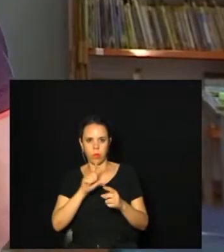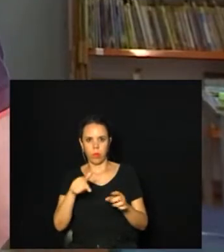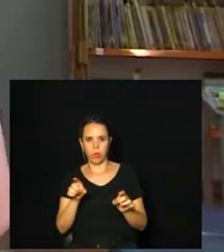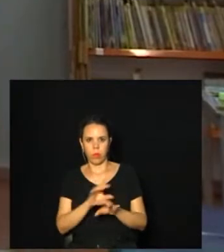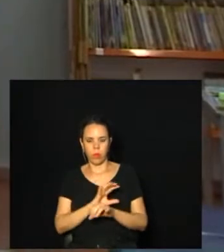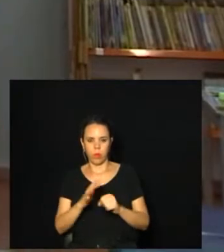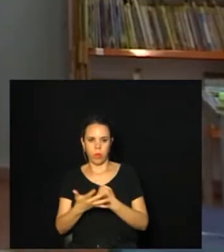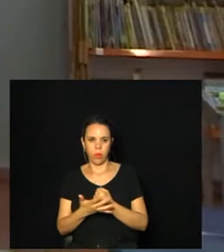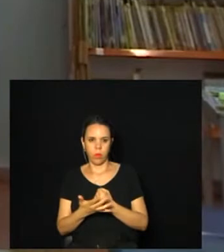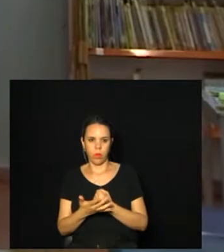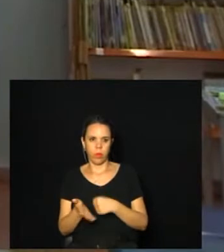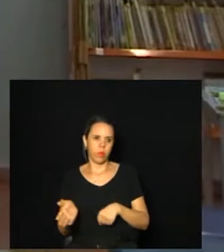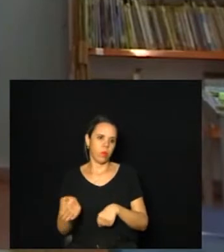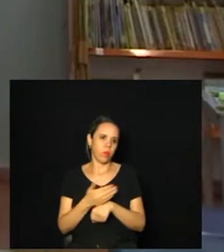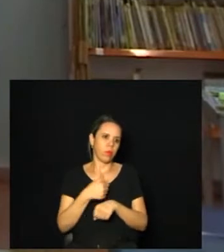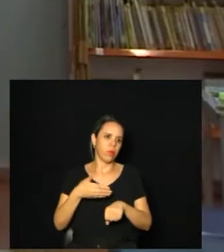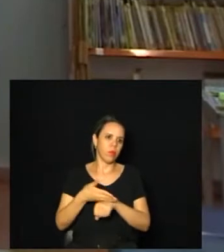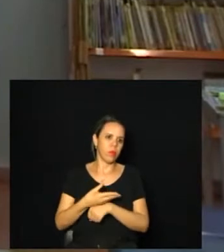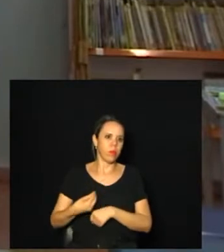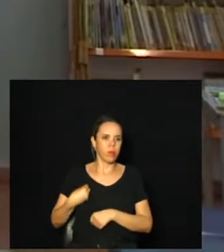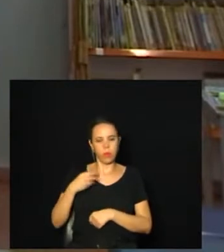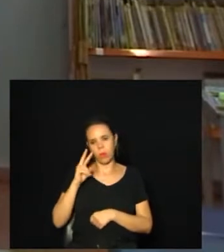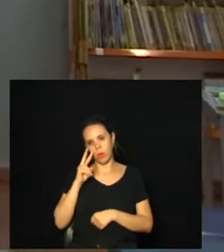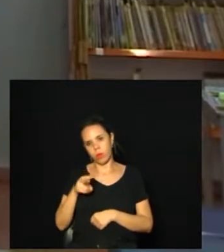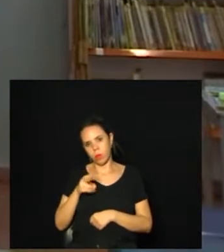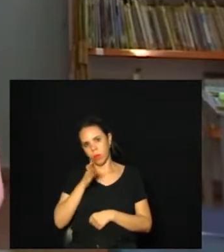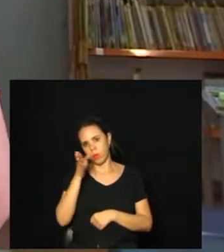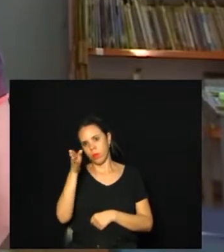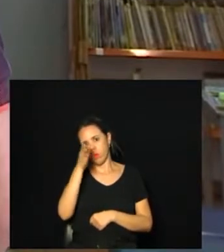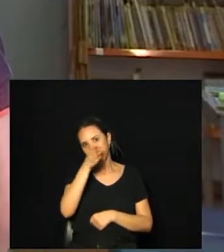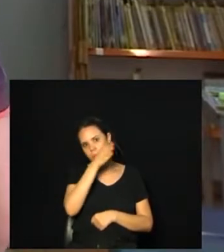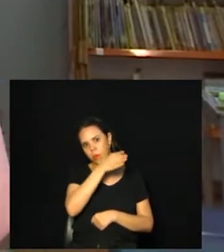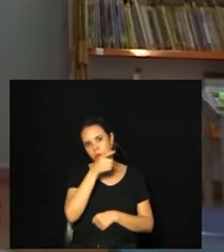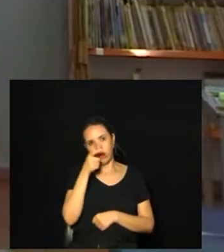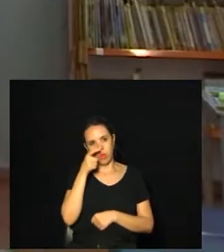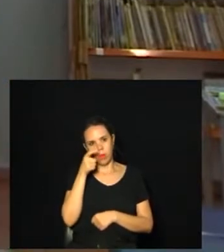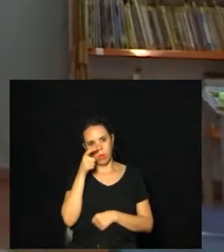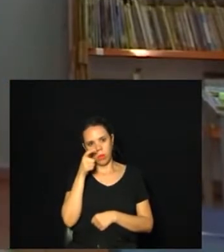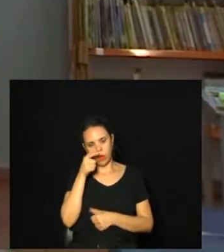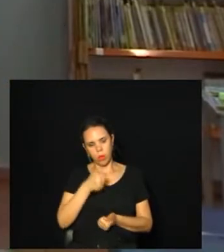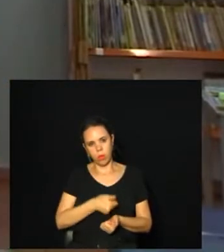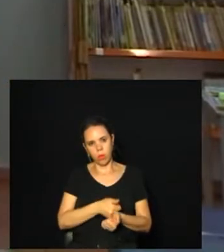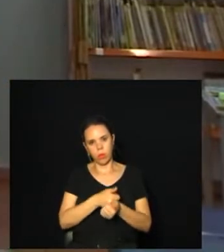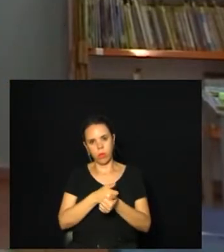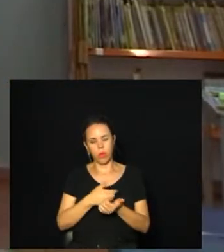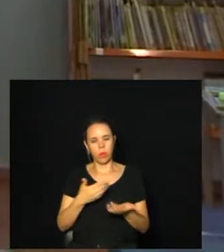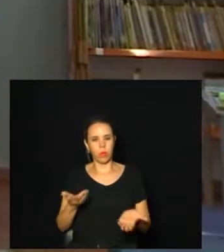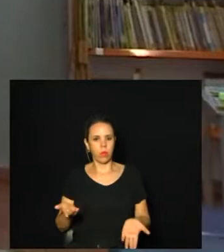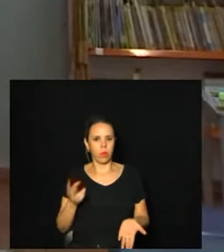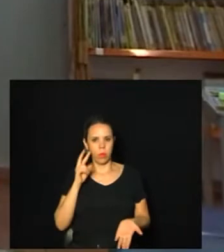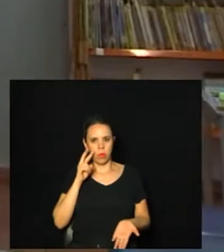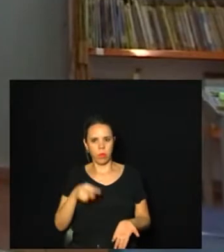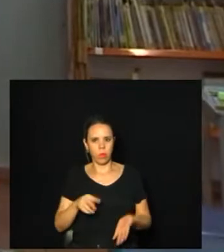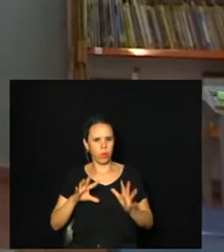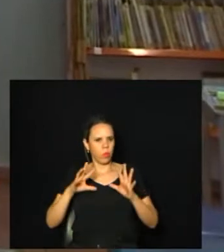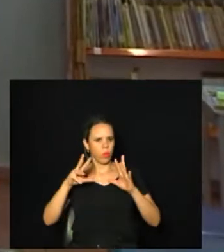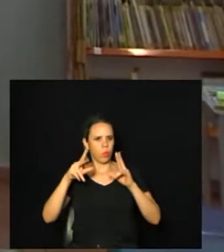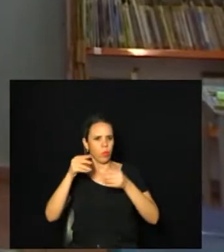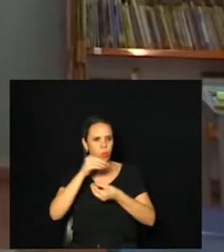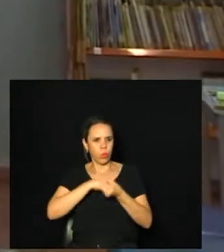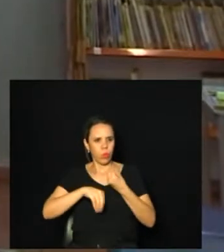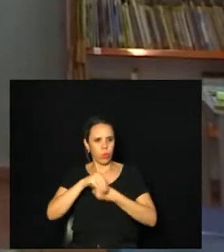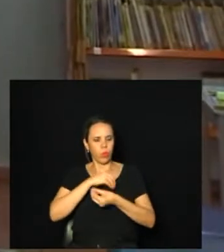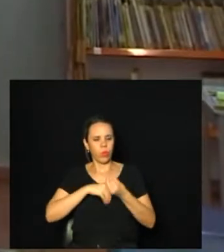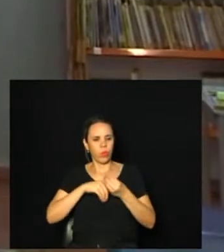pandemia. Antes da gente entrar ao vivo, a gente foi dar uma passeada aqui pelos corredores, né? Você me acompanhou, né, Wellington? Eu vi que tem de tudo aqui. O